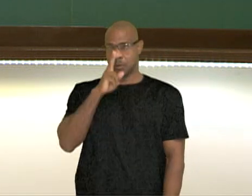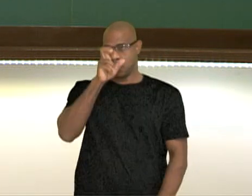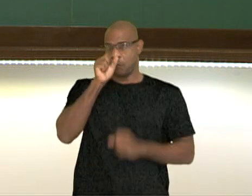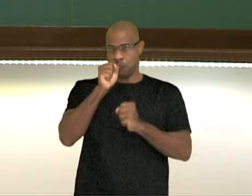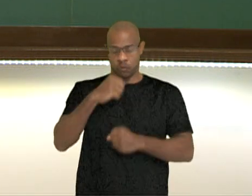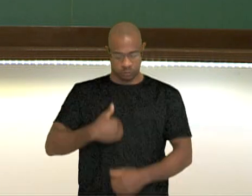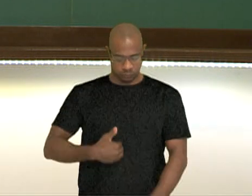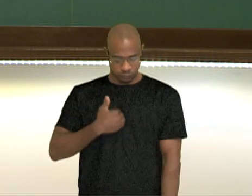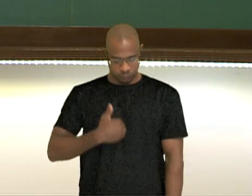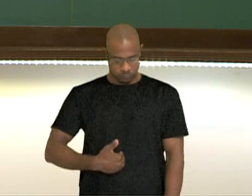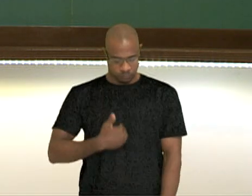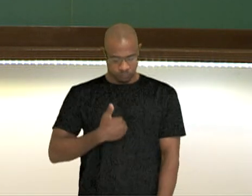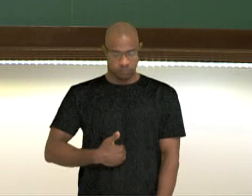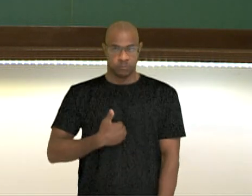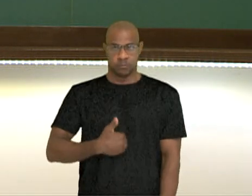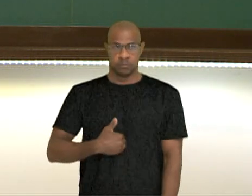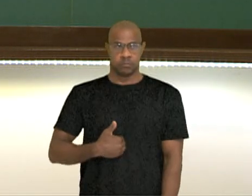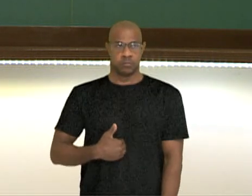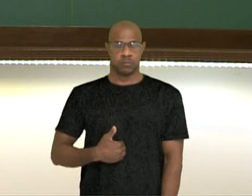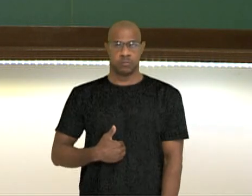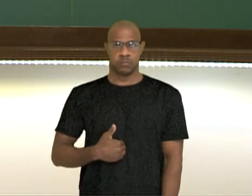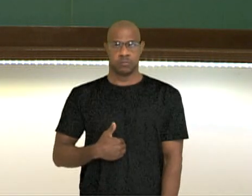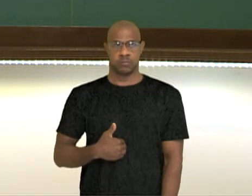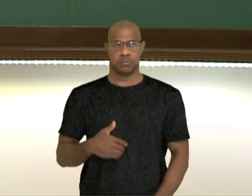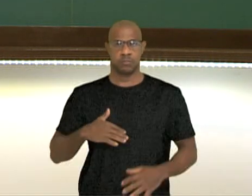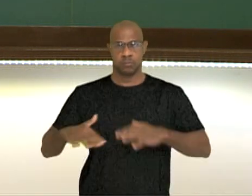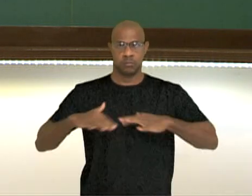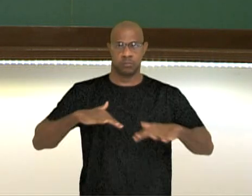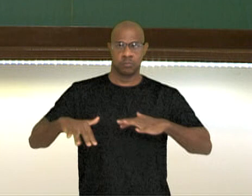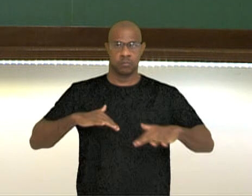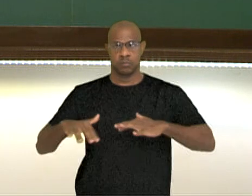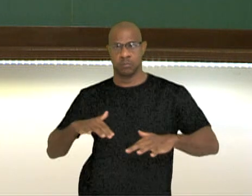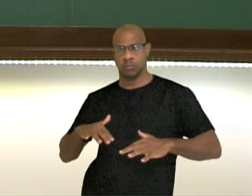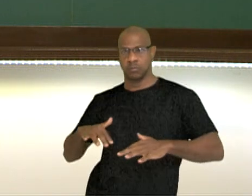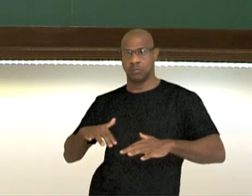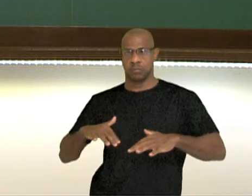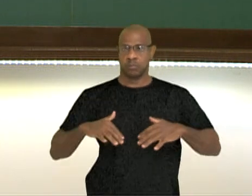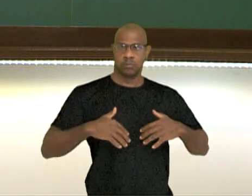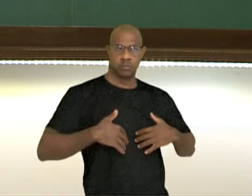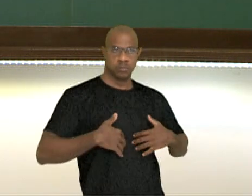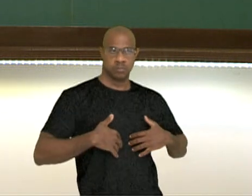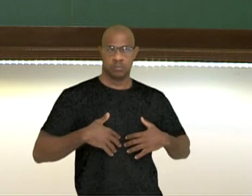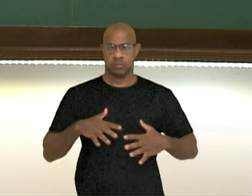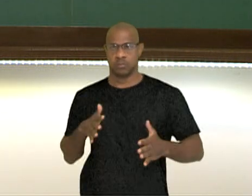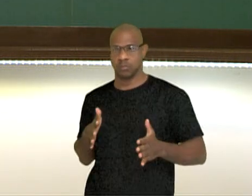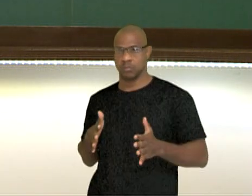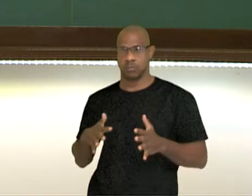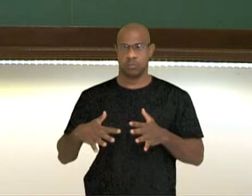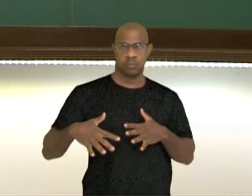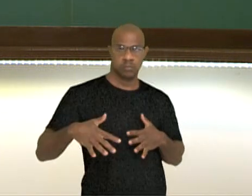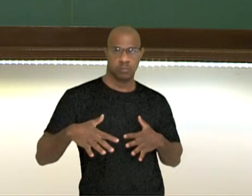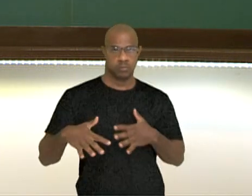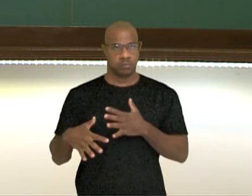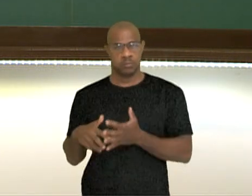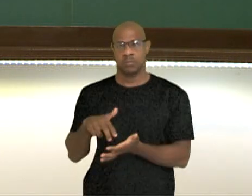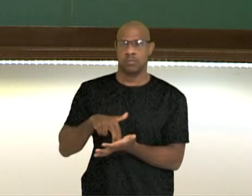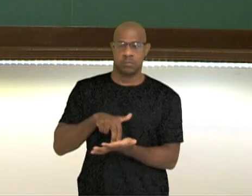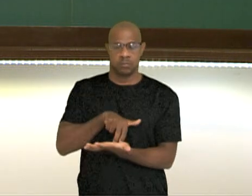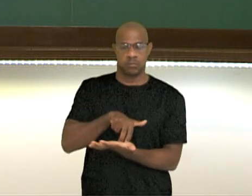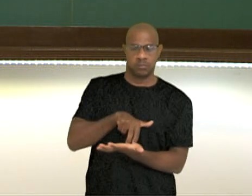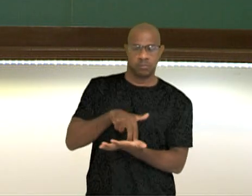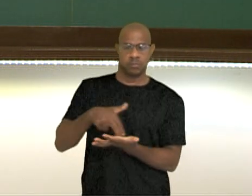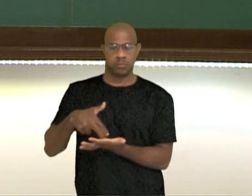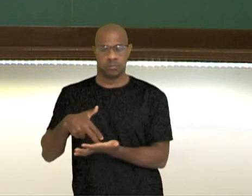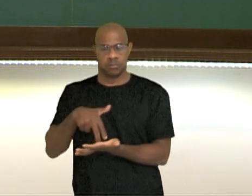altura do nosso umbigo. Então, conforme a gente vai se movimentando, esse centro vai também saindo do eixo e